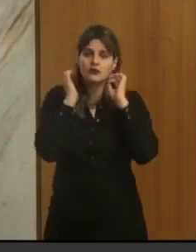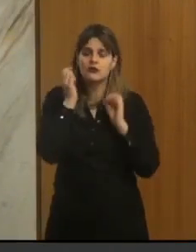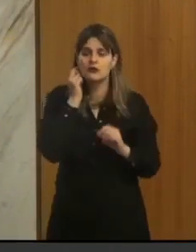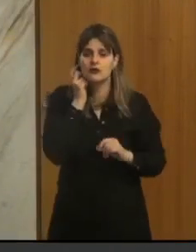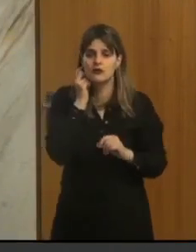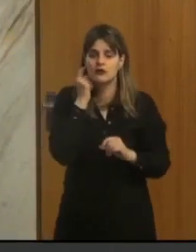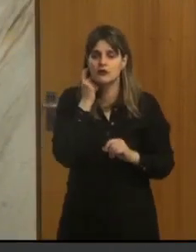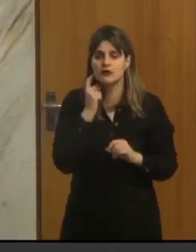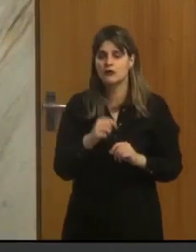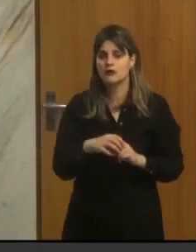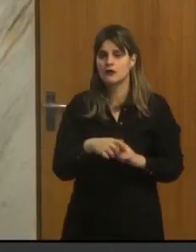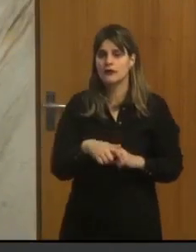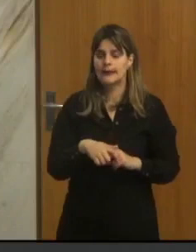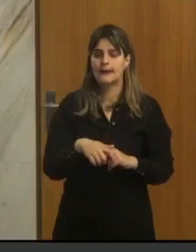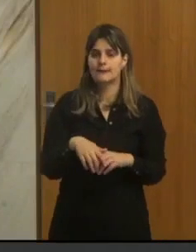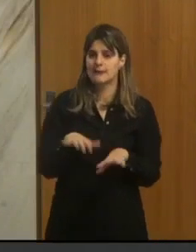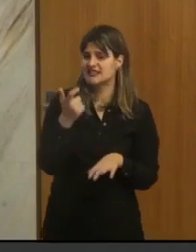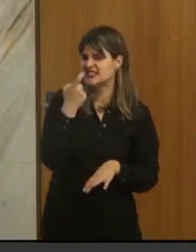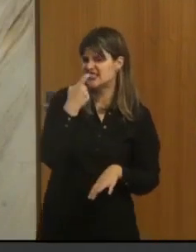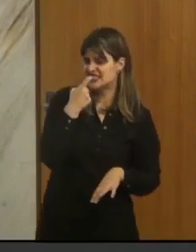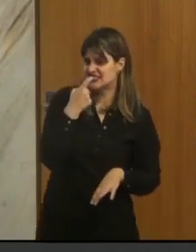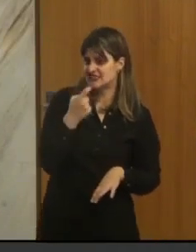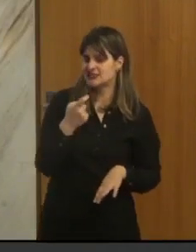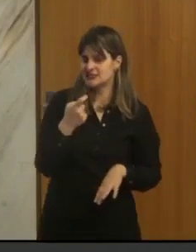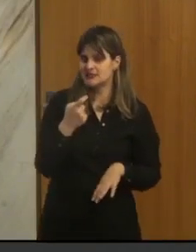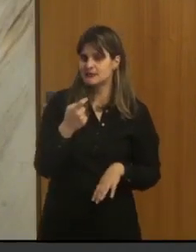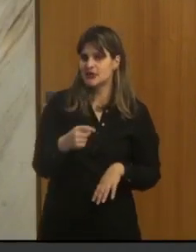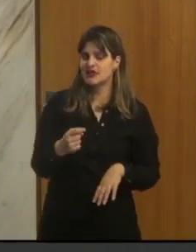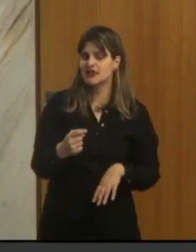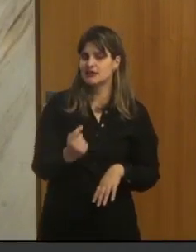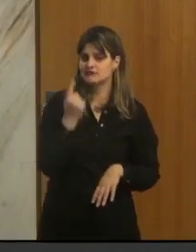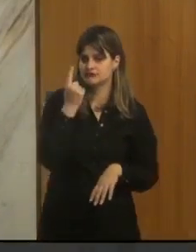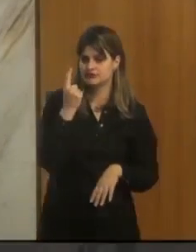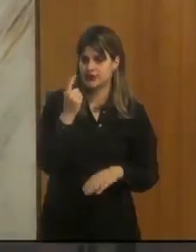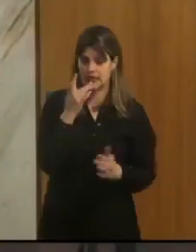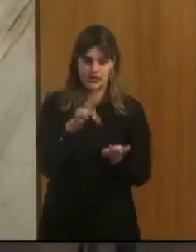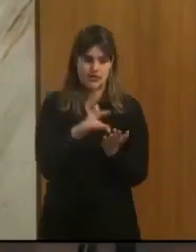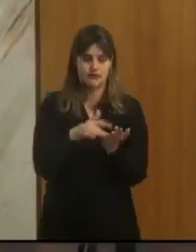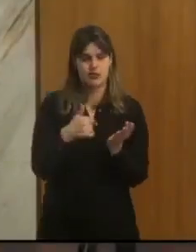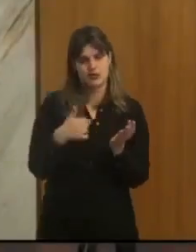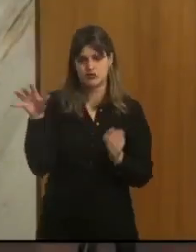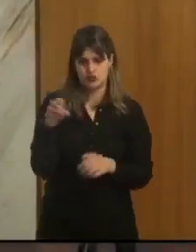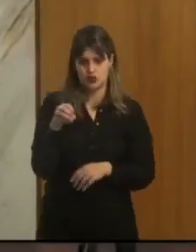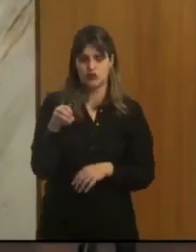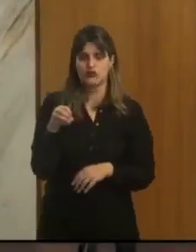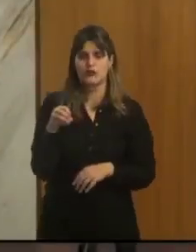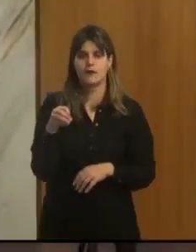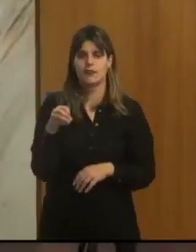são é uma pedra que eu decidi, que também consta nesta obra e que eu decidi trazer, que tem a ver com